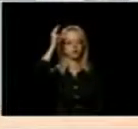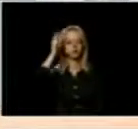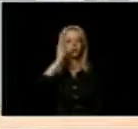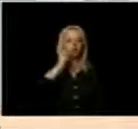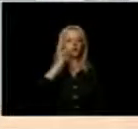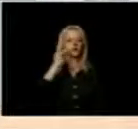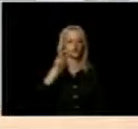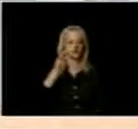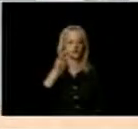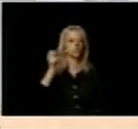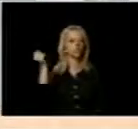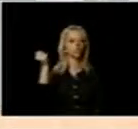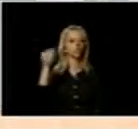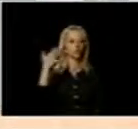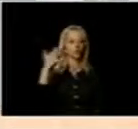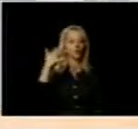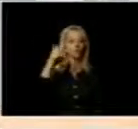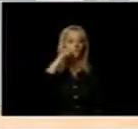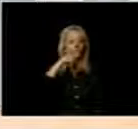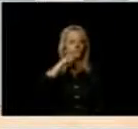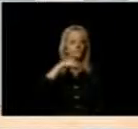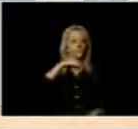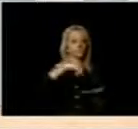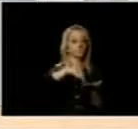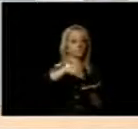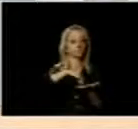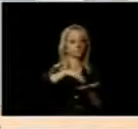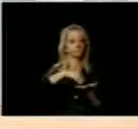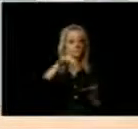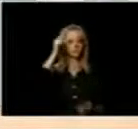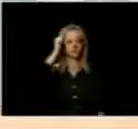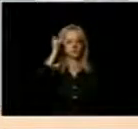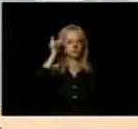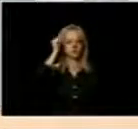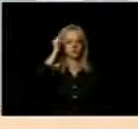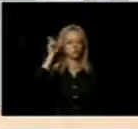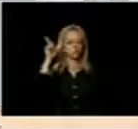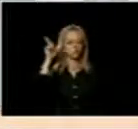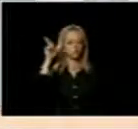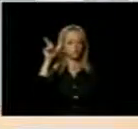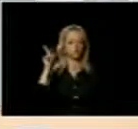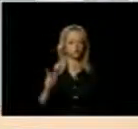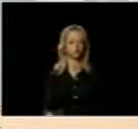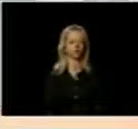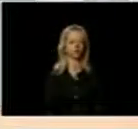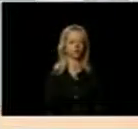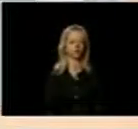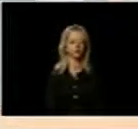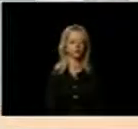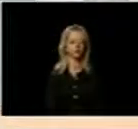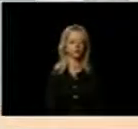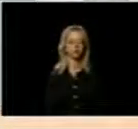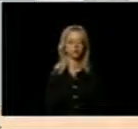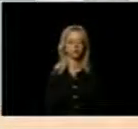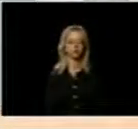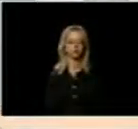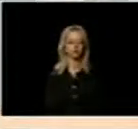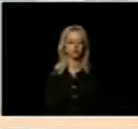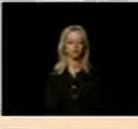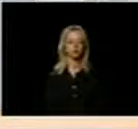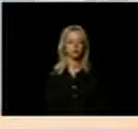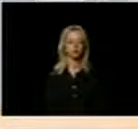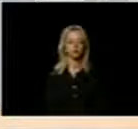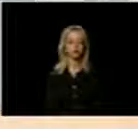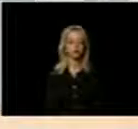de Turismo e Cultura. Imaginei que fosse alguém do meio. Fosse um artista, qual o perfil ideal? Um